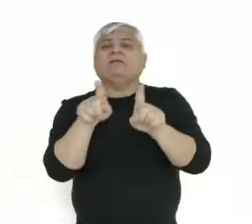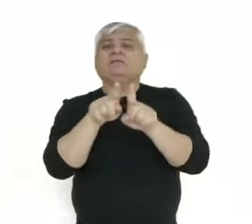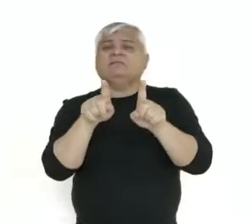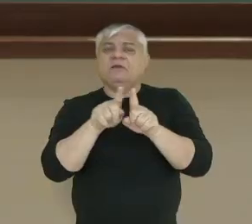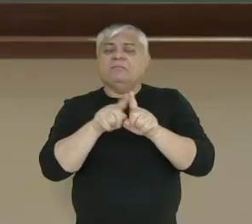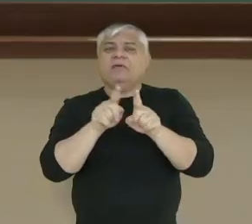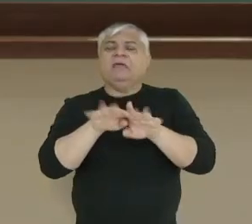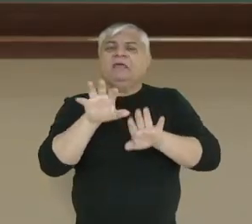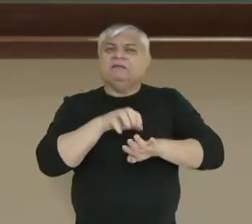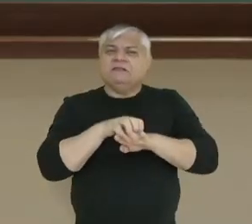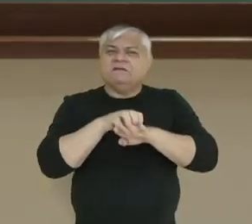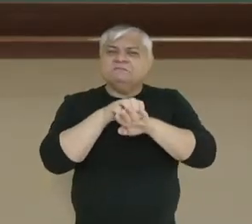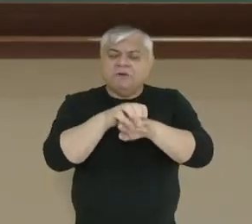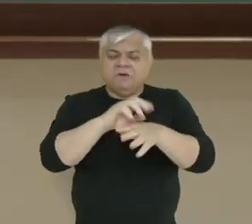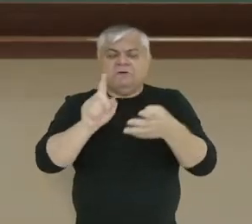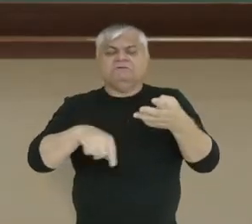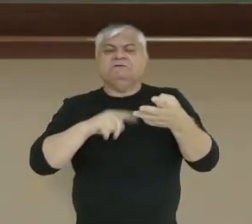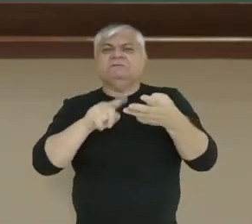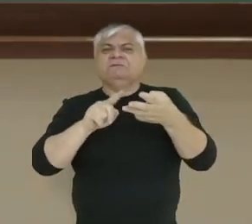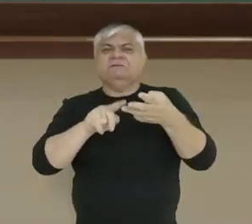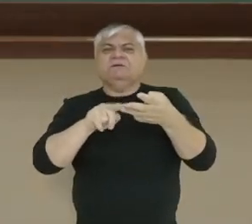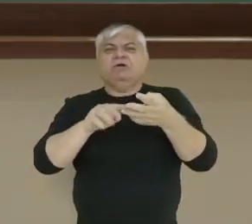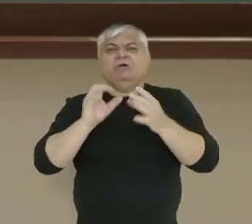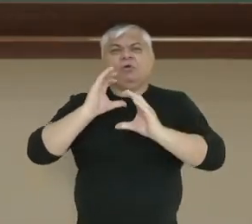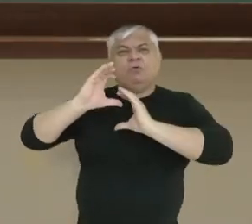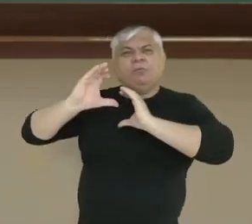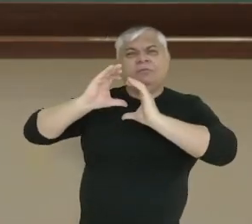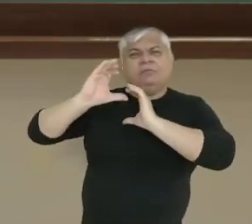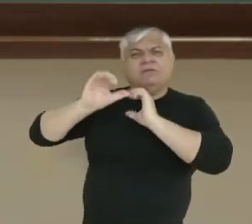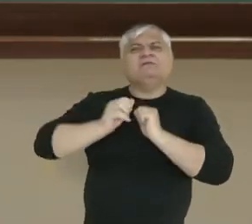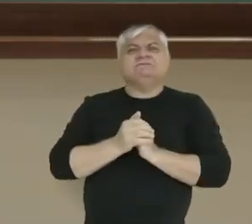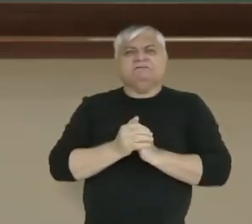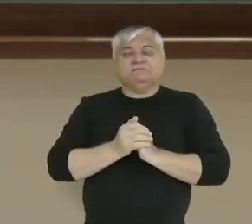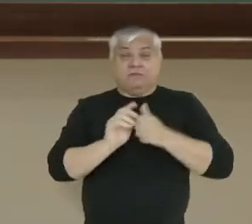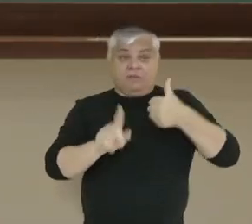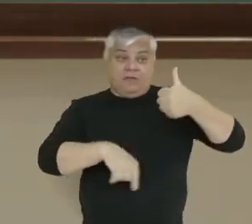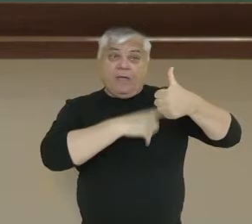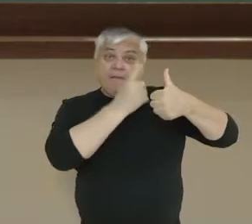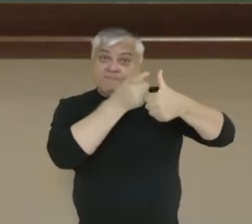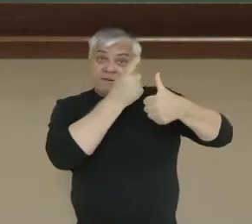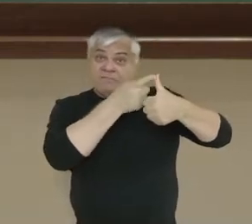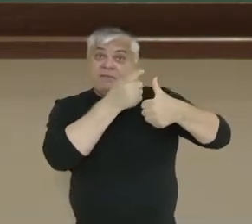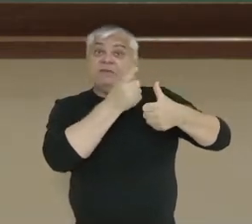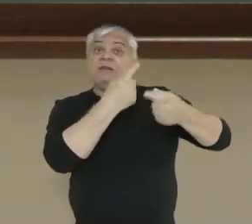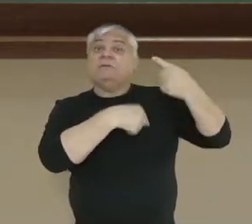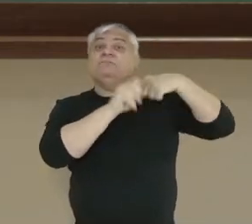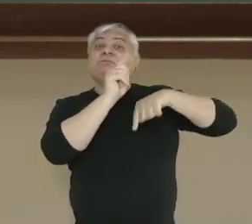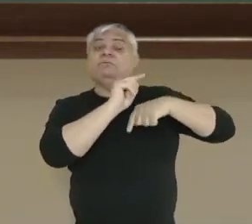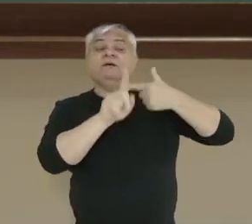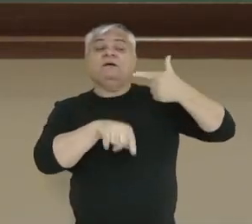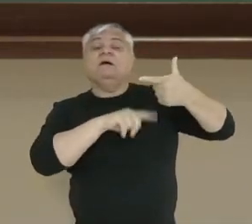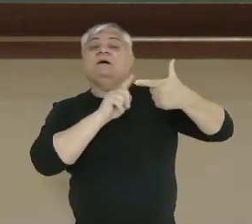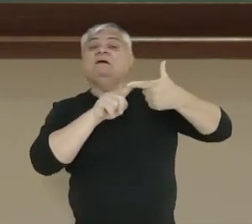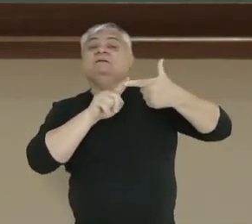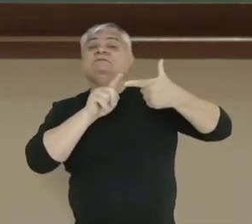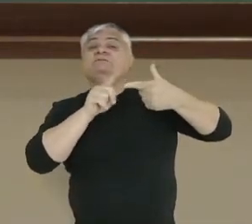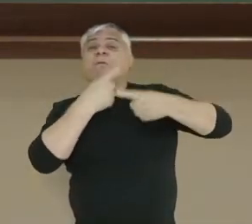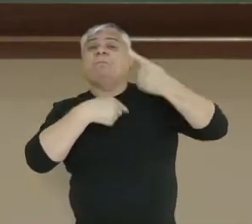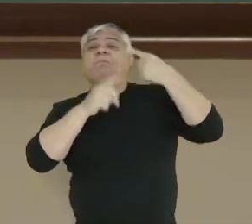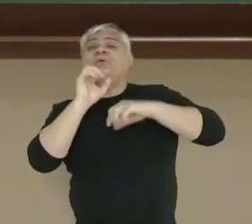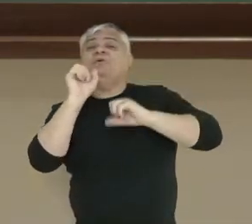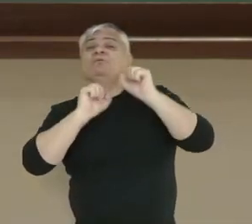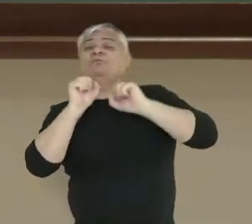nas comunicações. Ou seja, diferente da primeira revolução industrial, na segunda revolução industrial, a gente